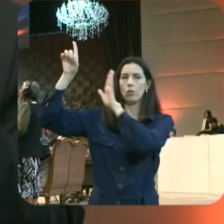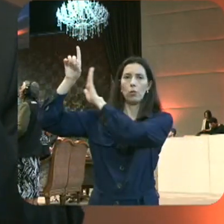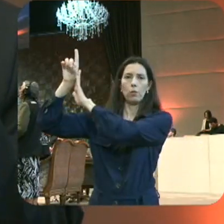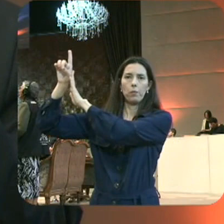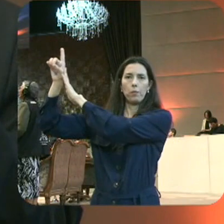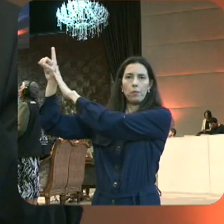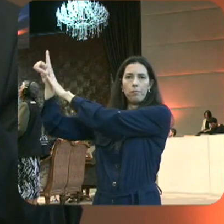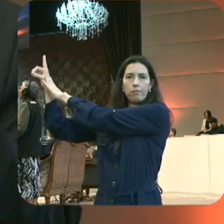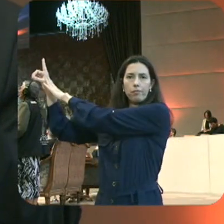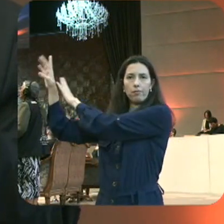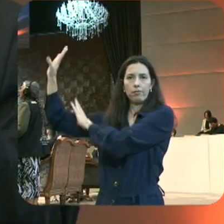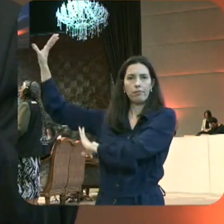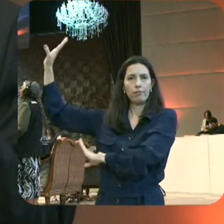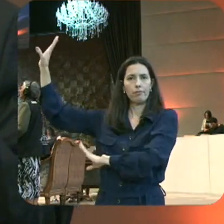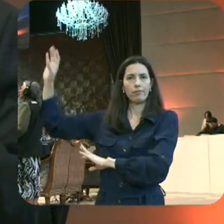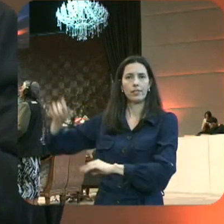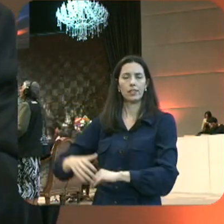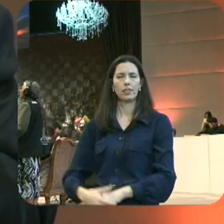E aí o Senhor diz: filho,